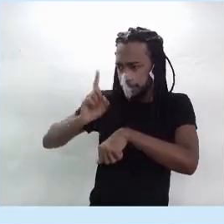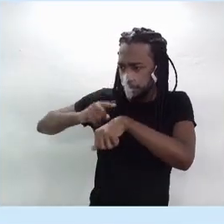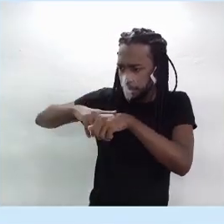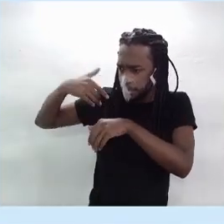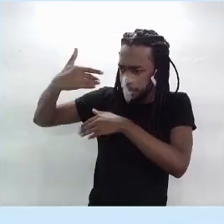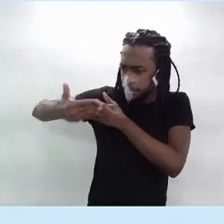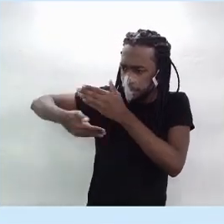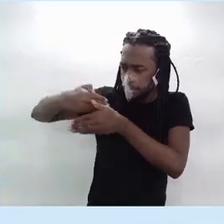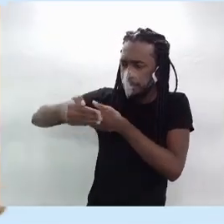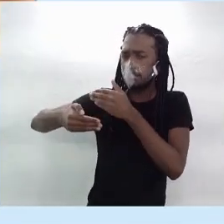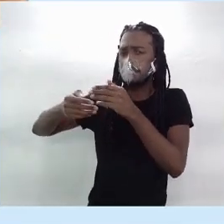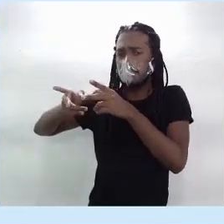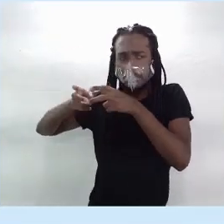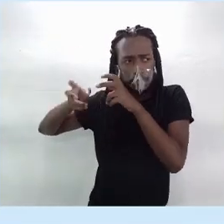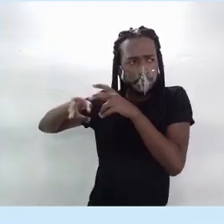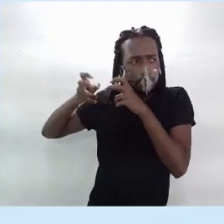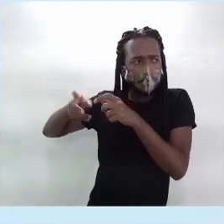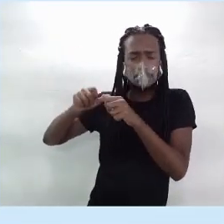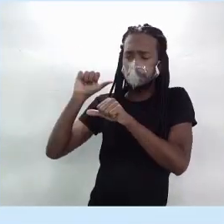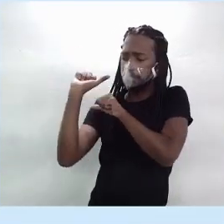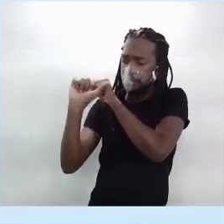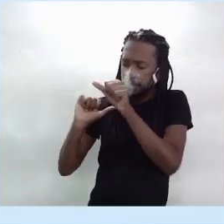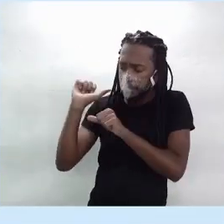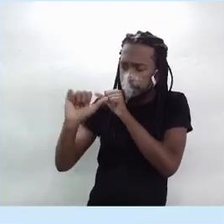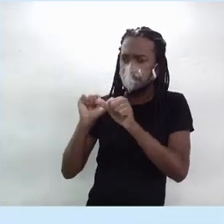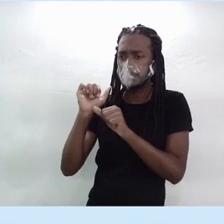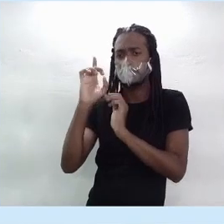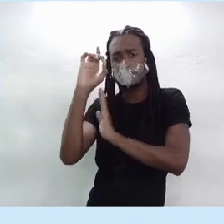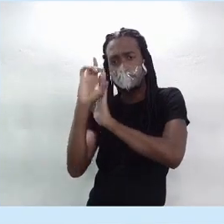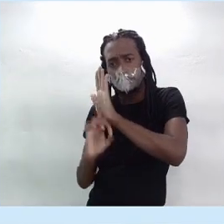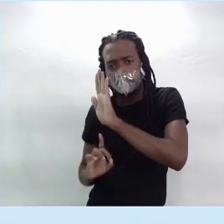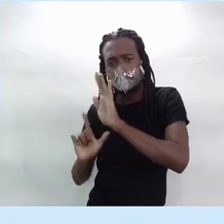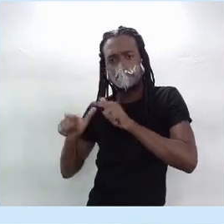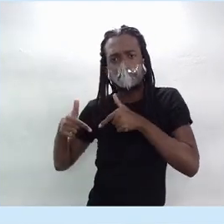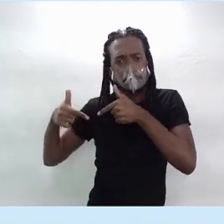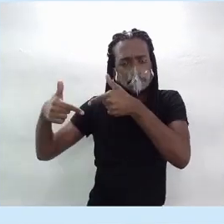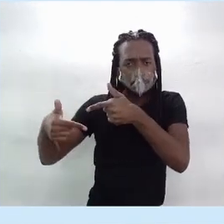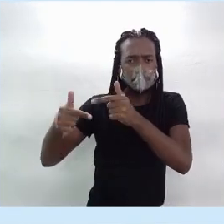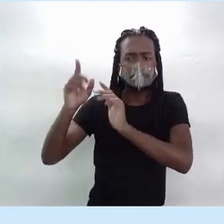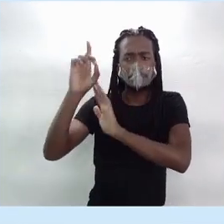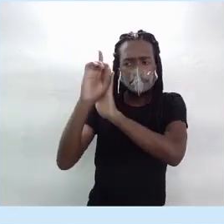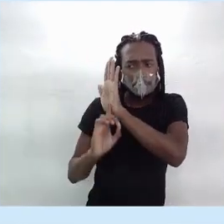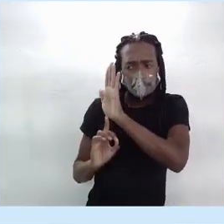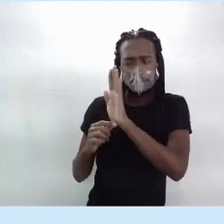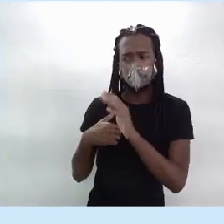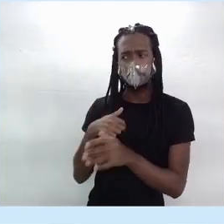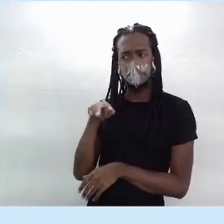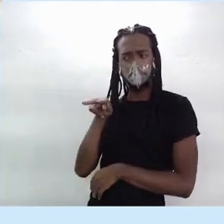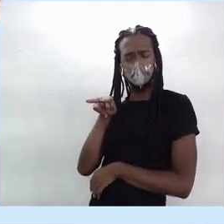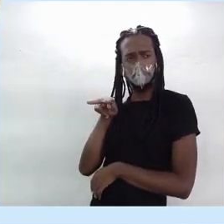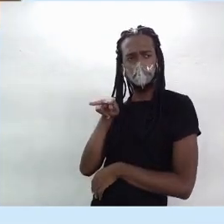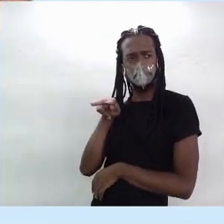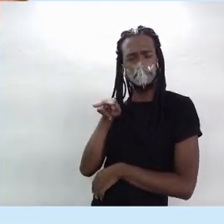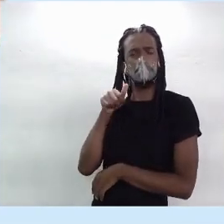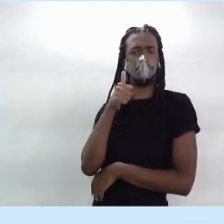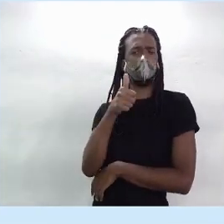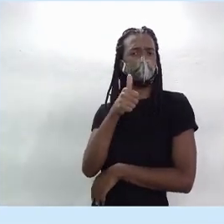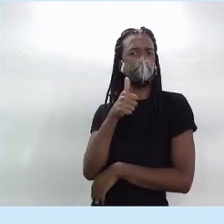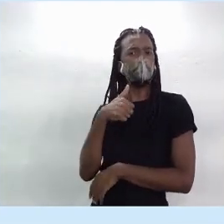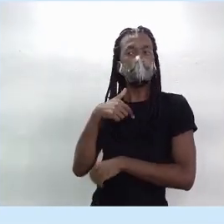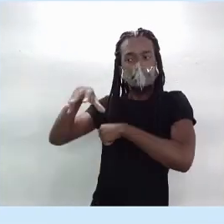as mudanças, os direitos, a luta, a dignidade cidadã. Então, essa escuta,